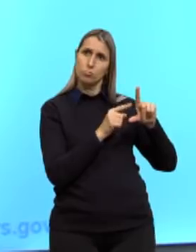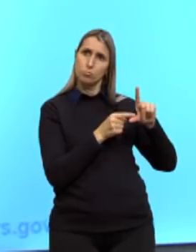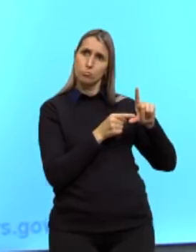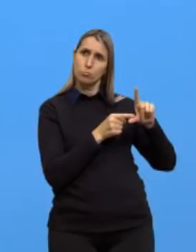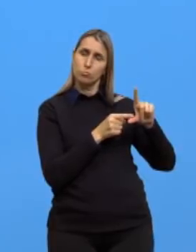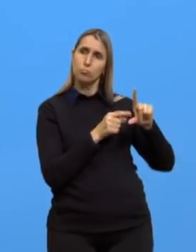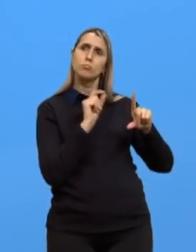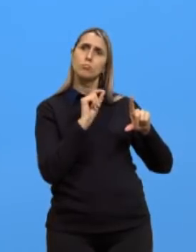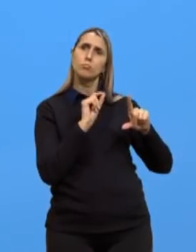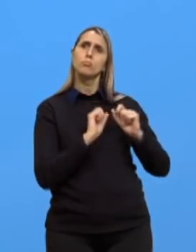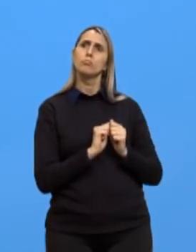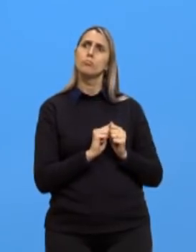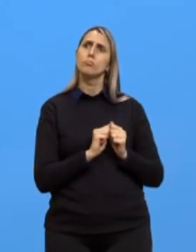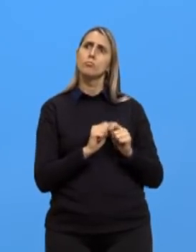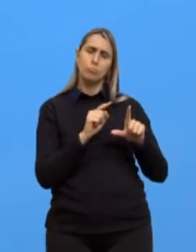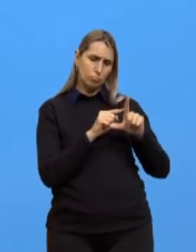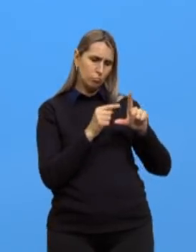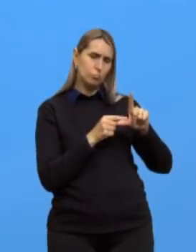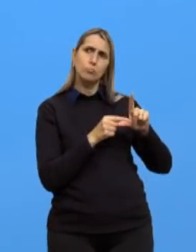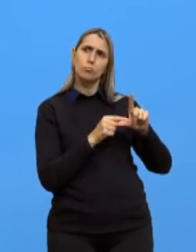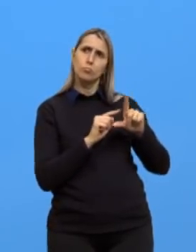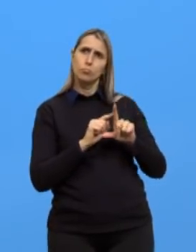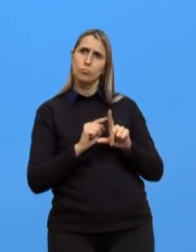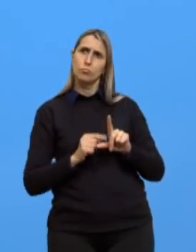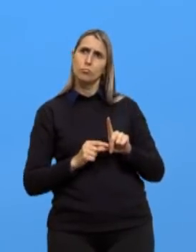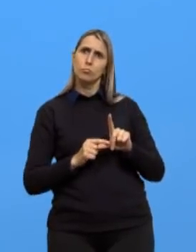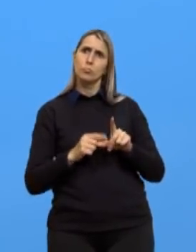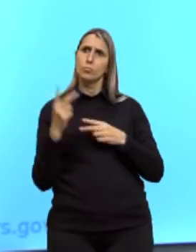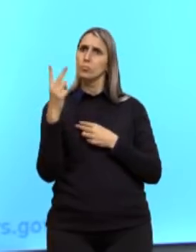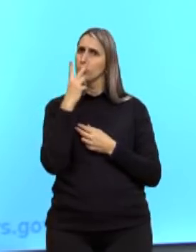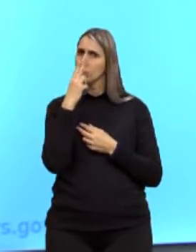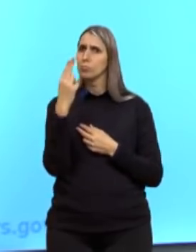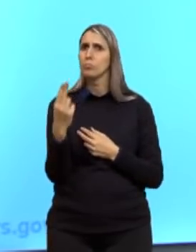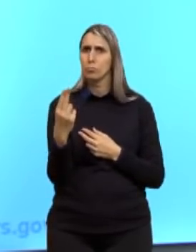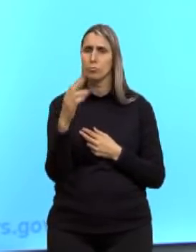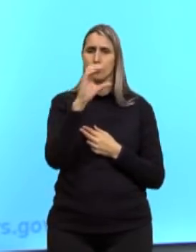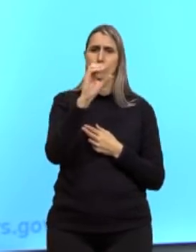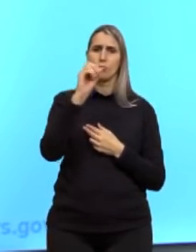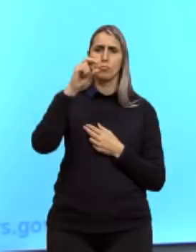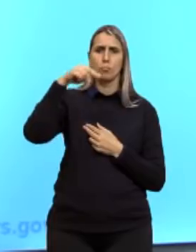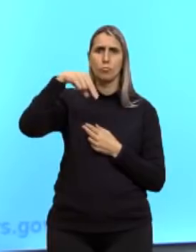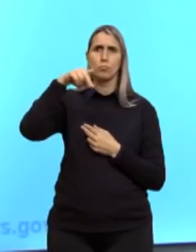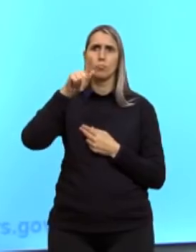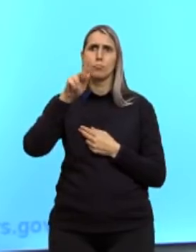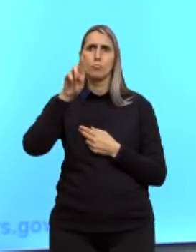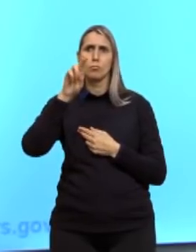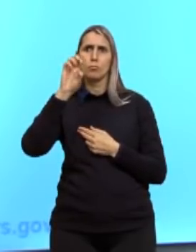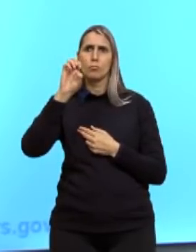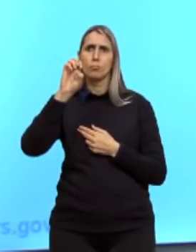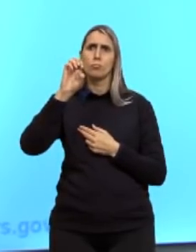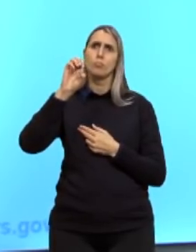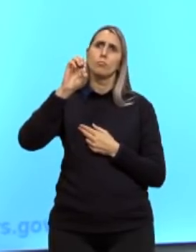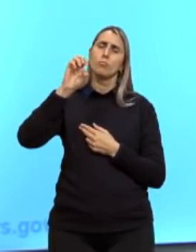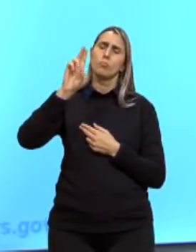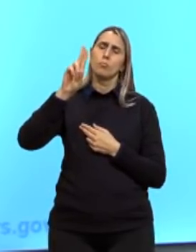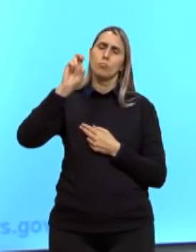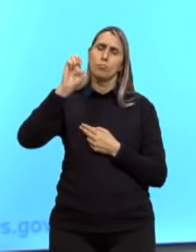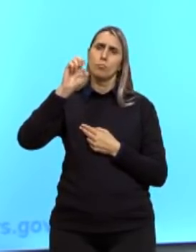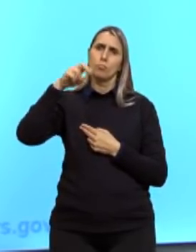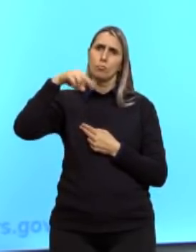o que é esse ângulo conhece congruentes né então o que que nós precisamos precisamos apenas